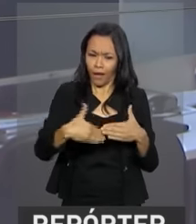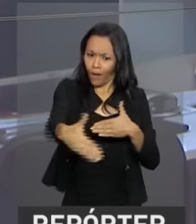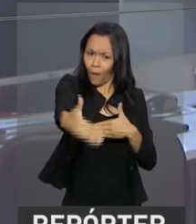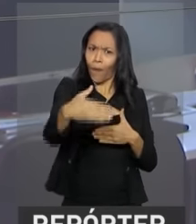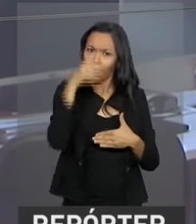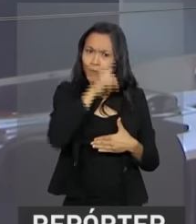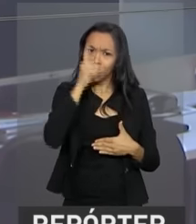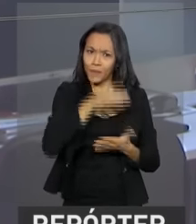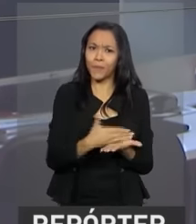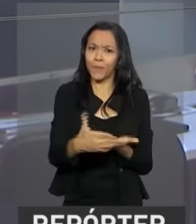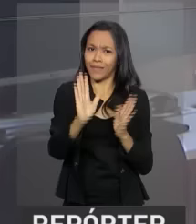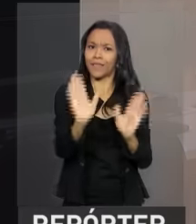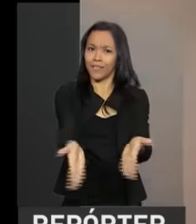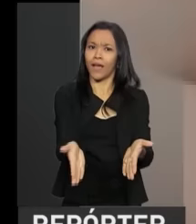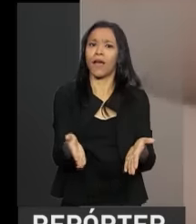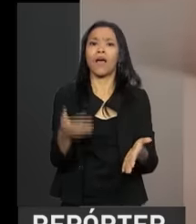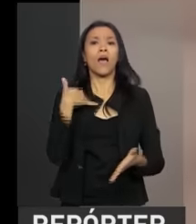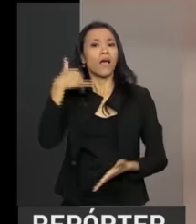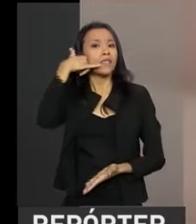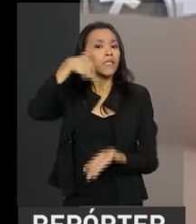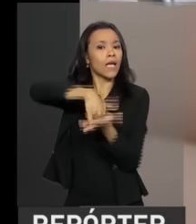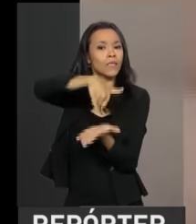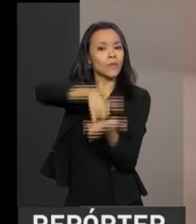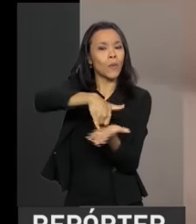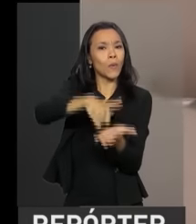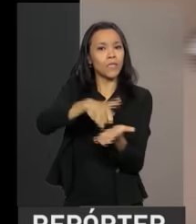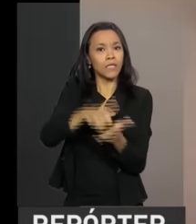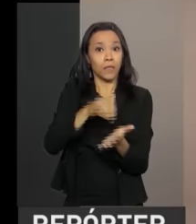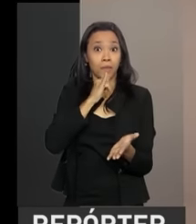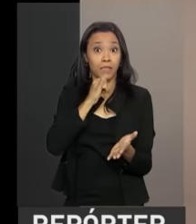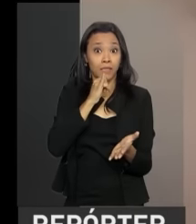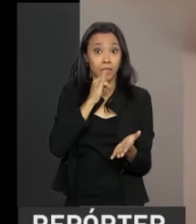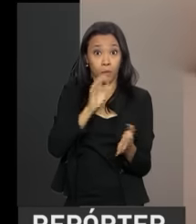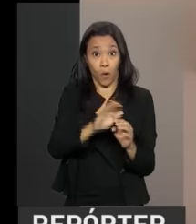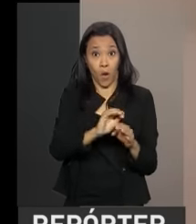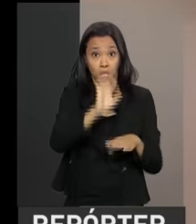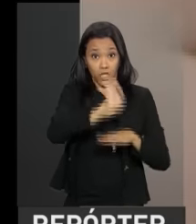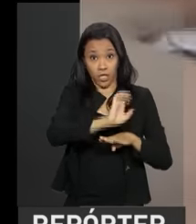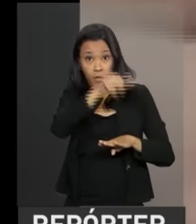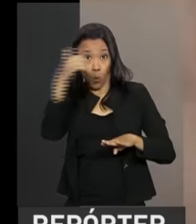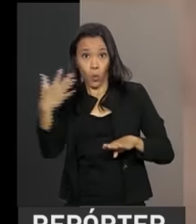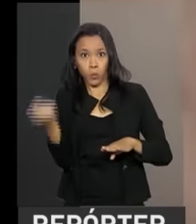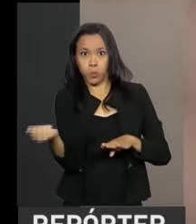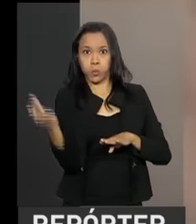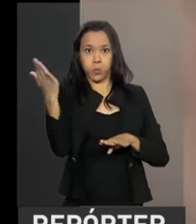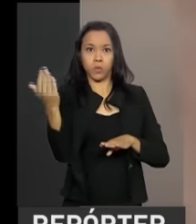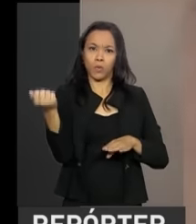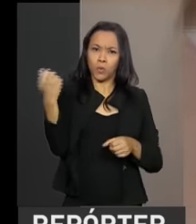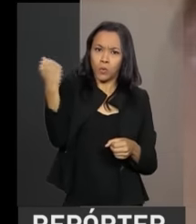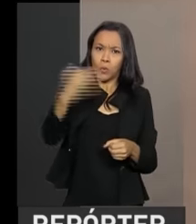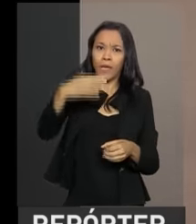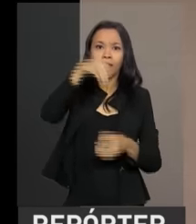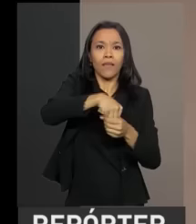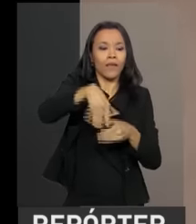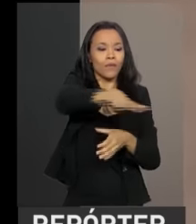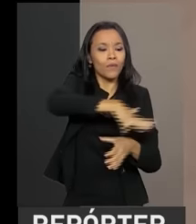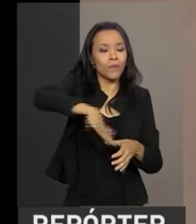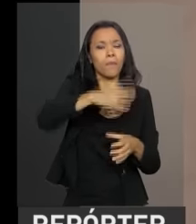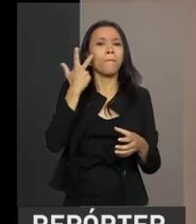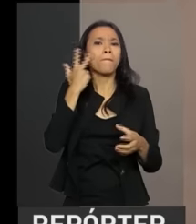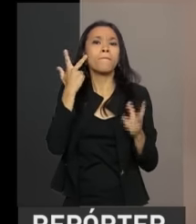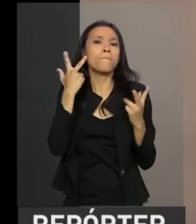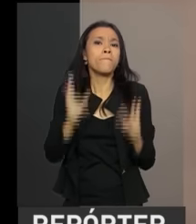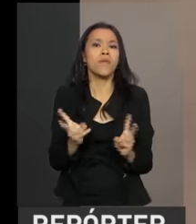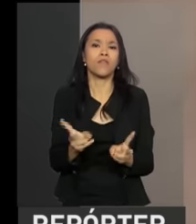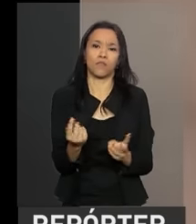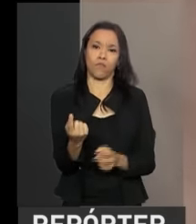de domingo. As ligações vão deixar de ser cobradas como interurbanos e terão a mesma tarifa das chamadas locais. A